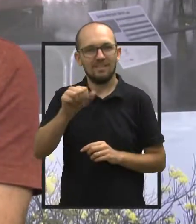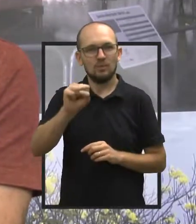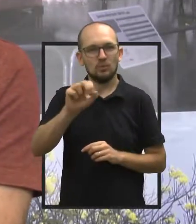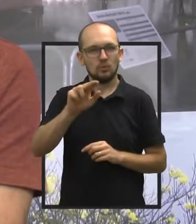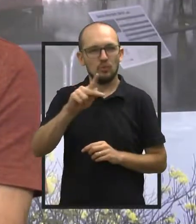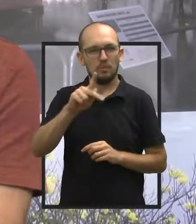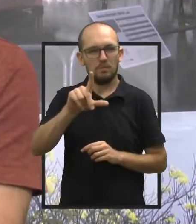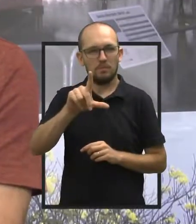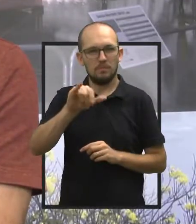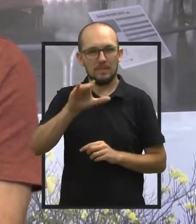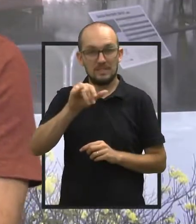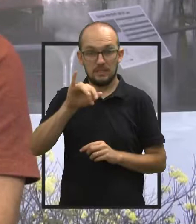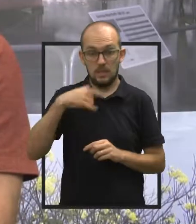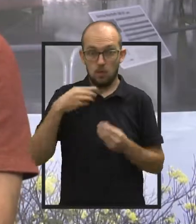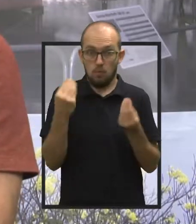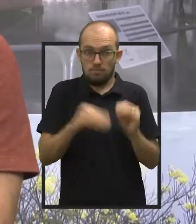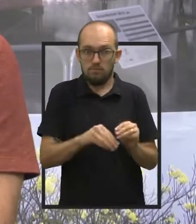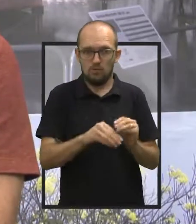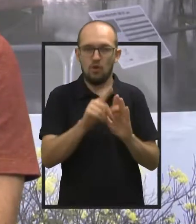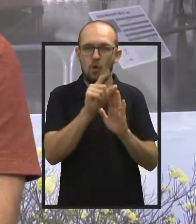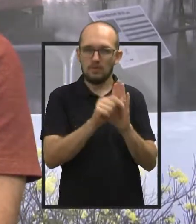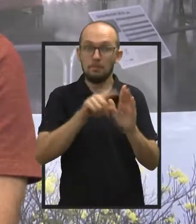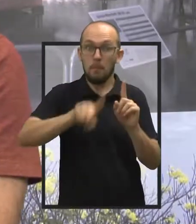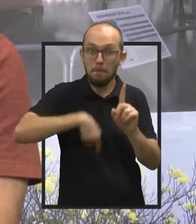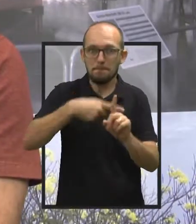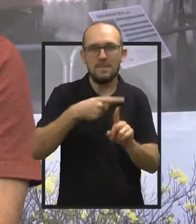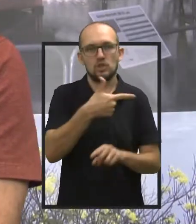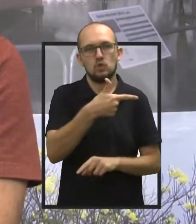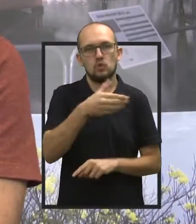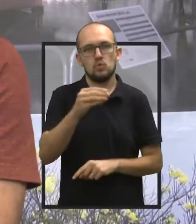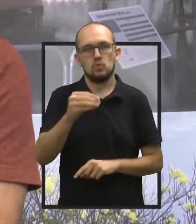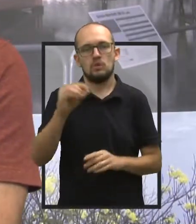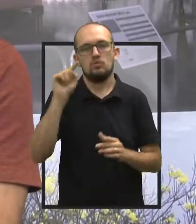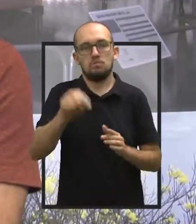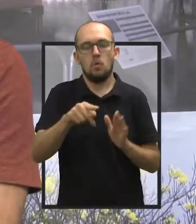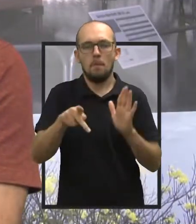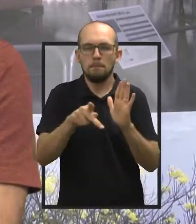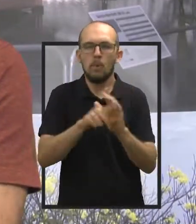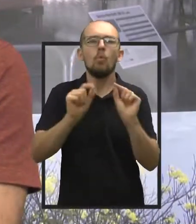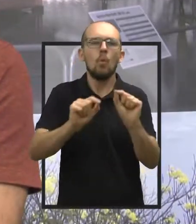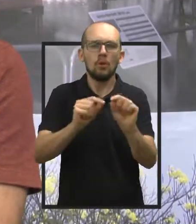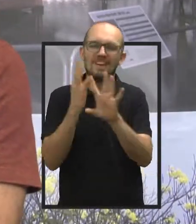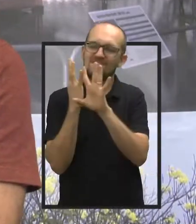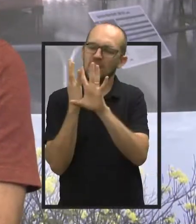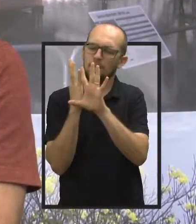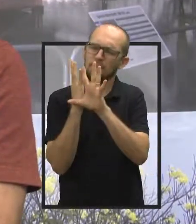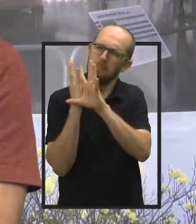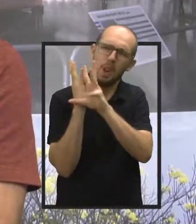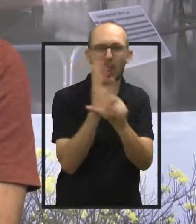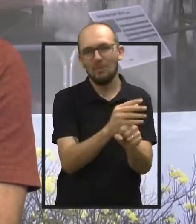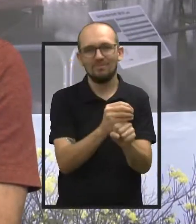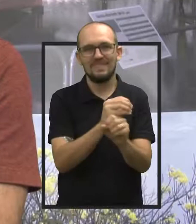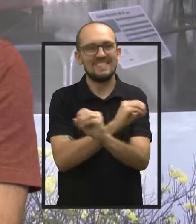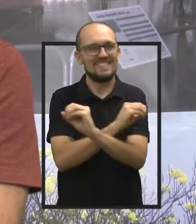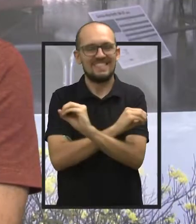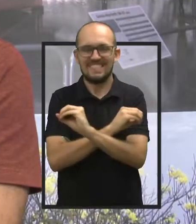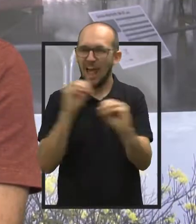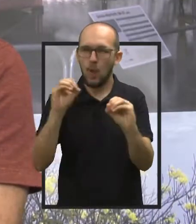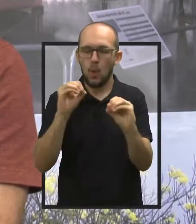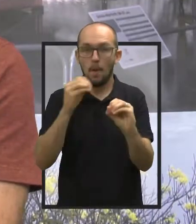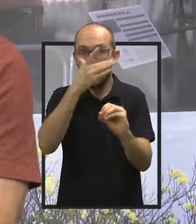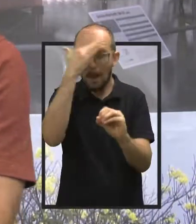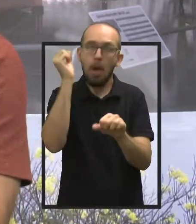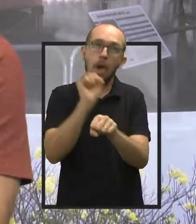vem mais 200 mil, que é para zerar toda a fila. Você entendeu? Para você já pensando no ano que vem, para gerar